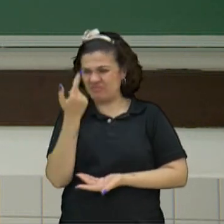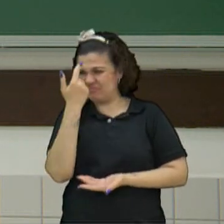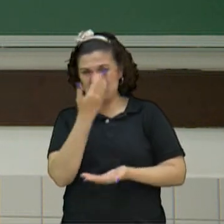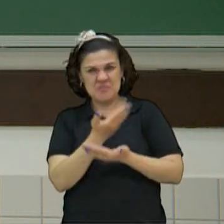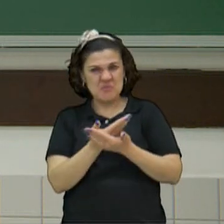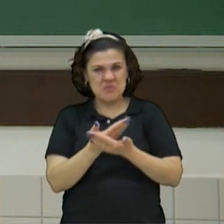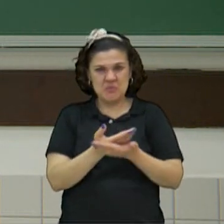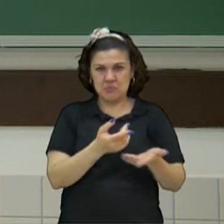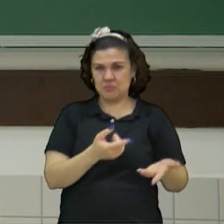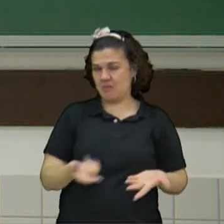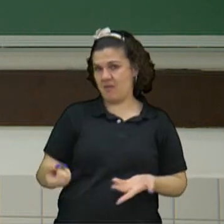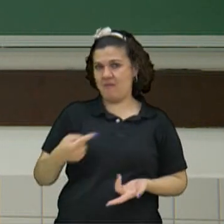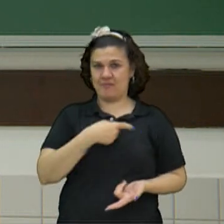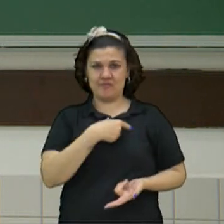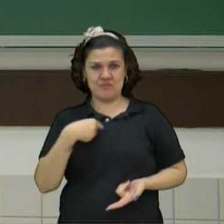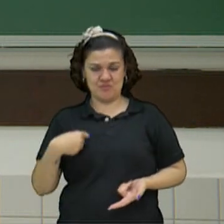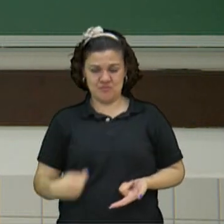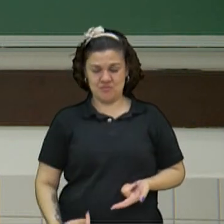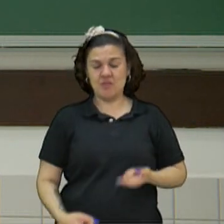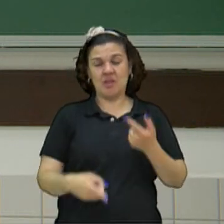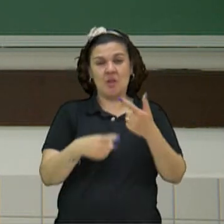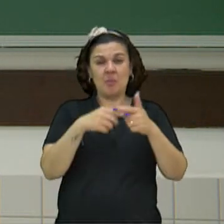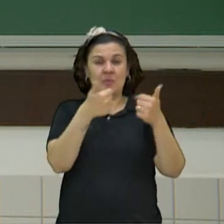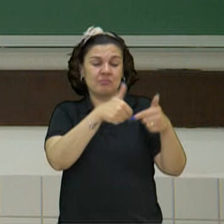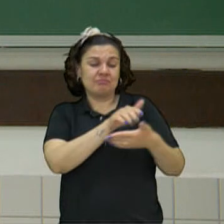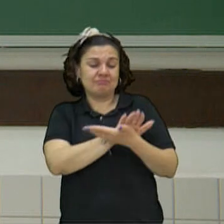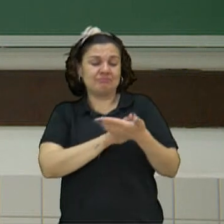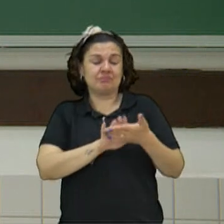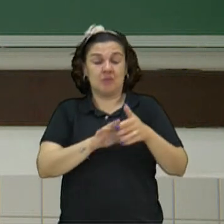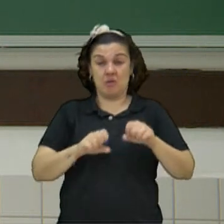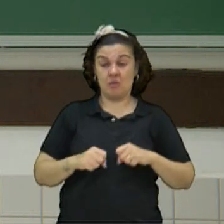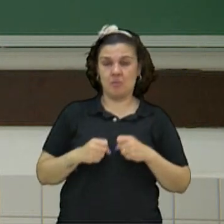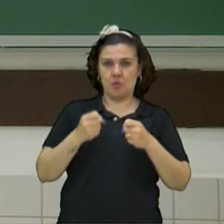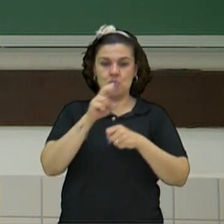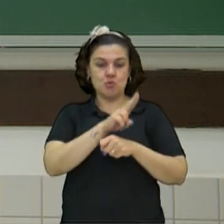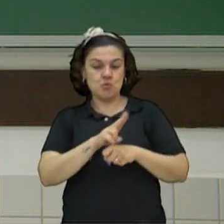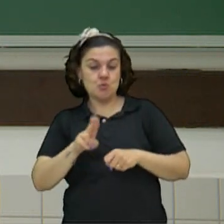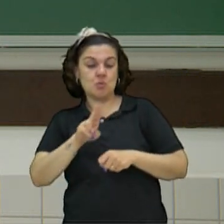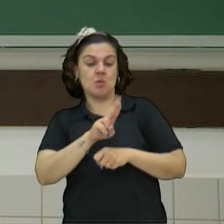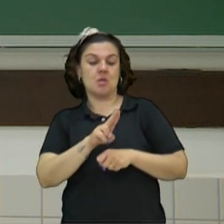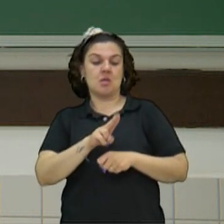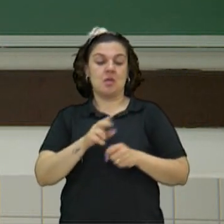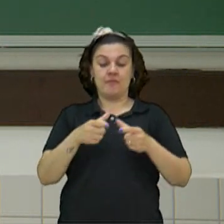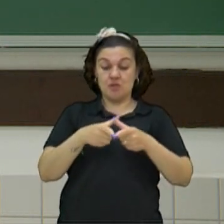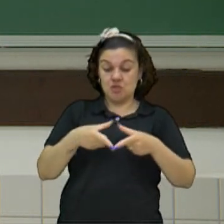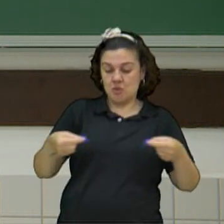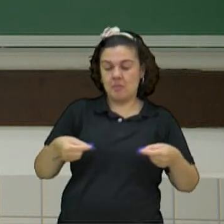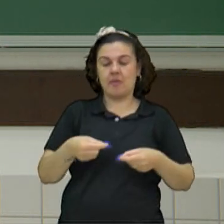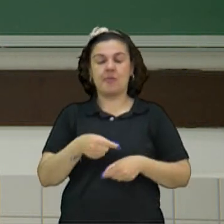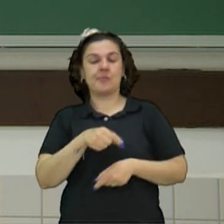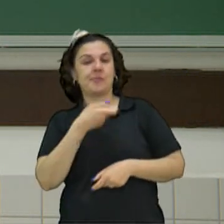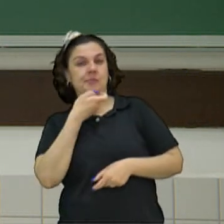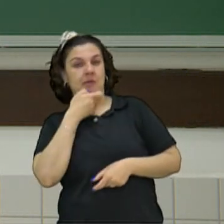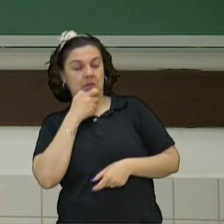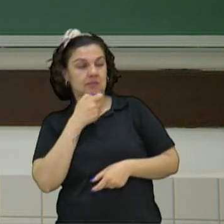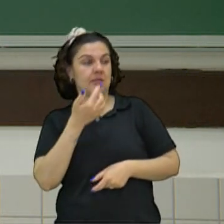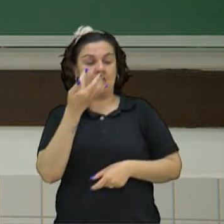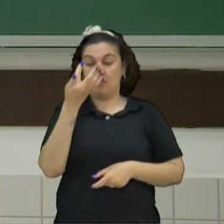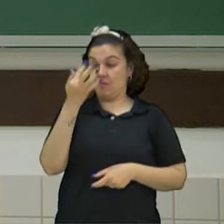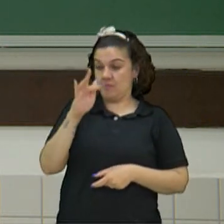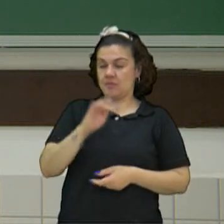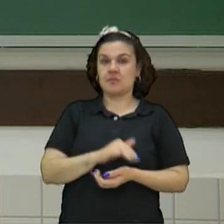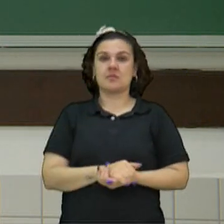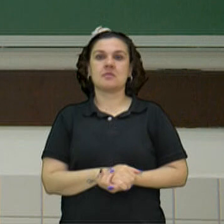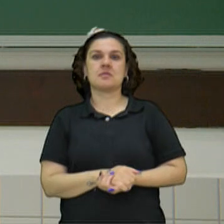estudava a China como se estuda hoje, porque ela não tinha esse peso. A gente estudava o Japão, a gente estudava com mais peso a Inglaterra, a